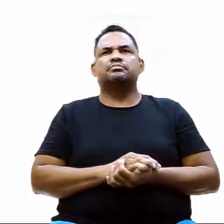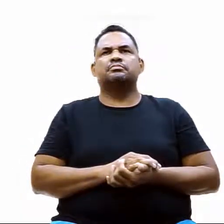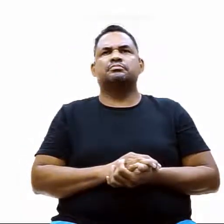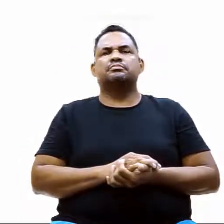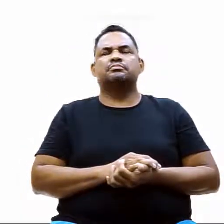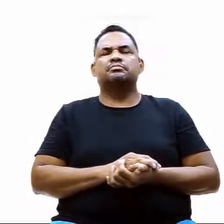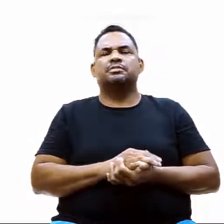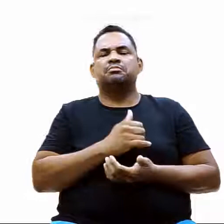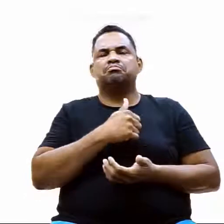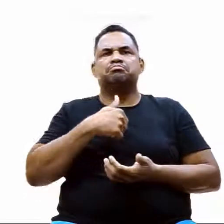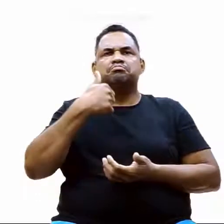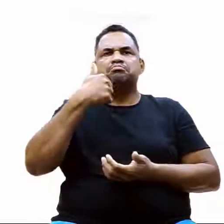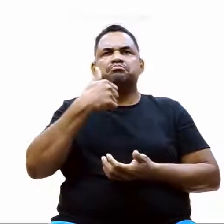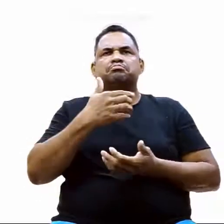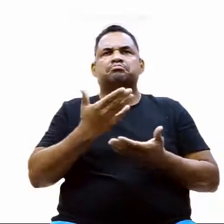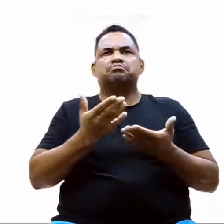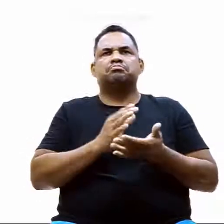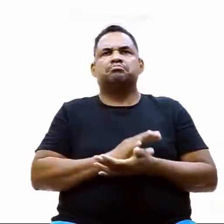do que